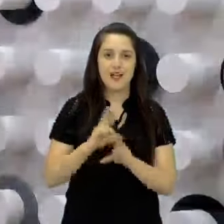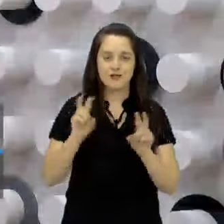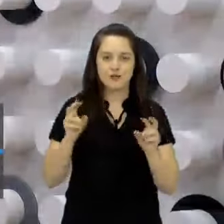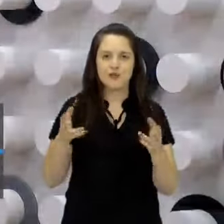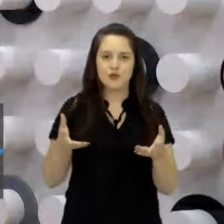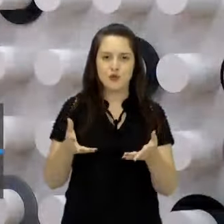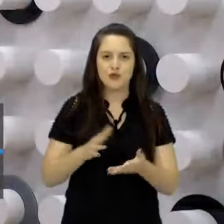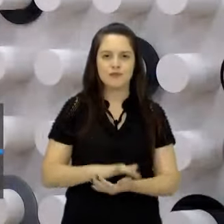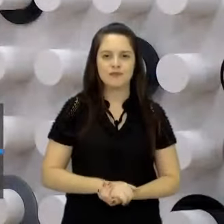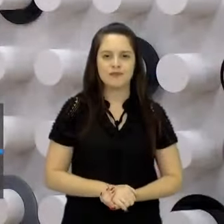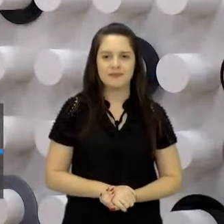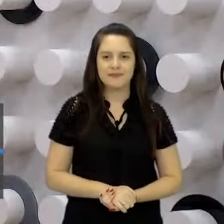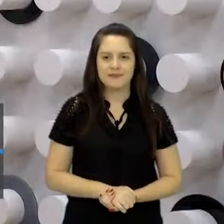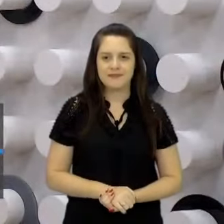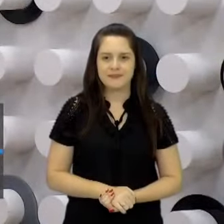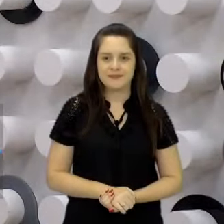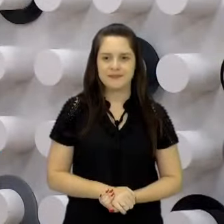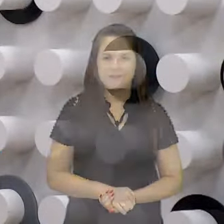hoje.